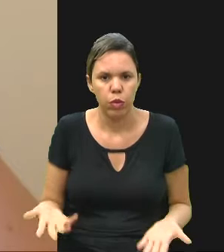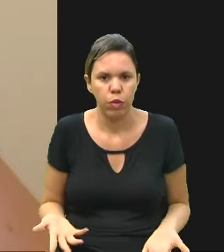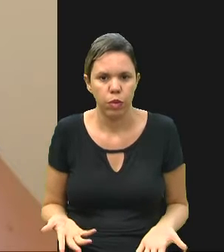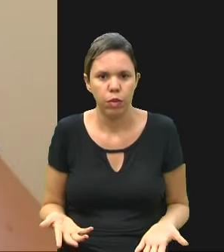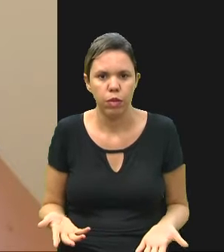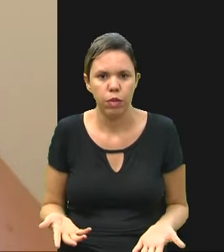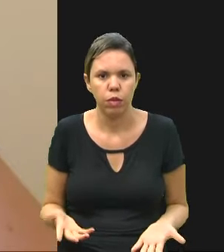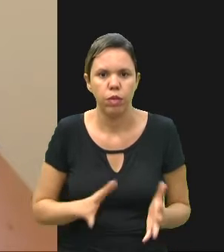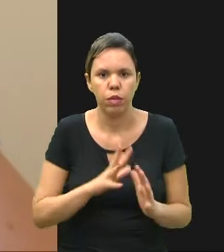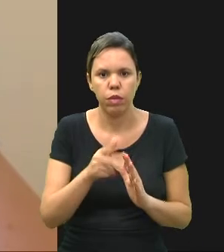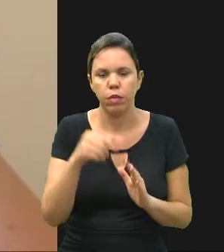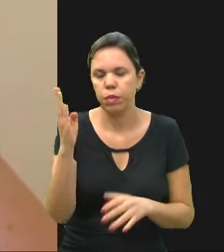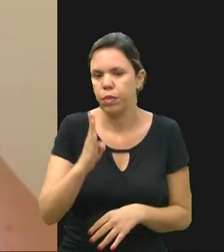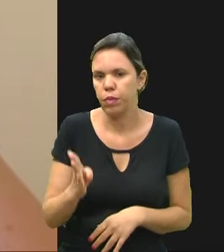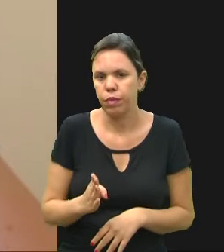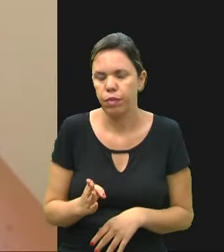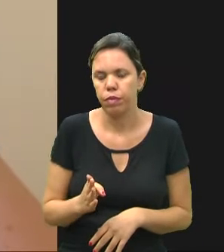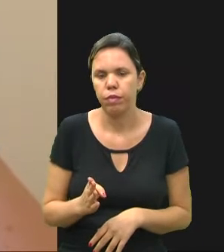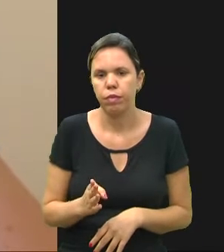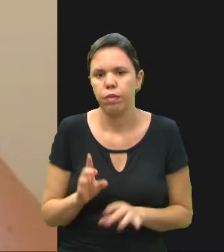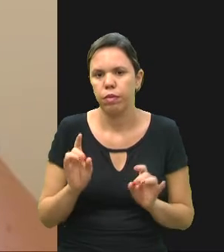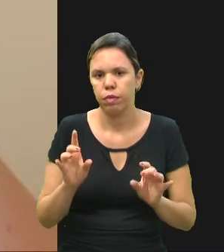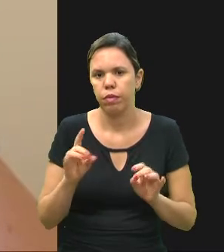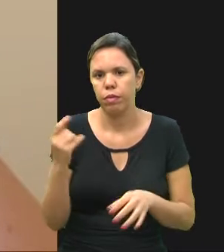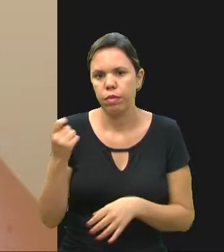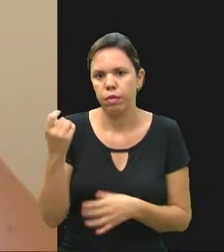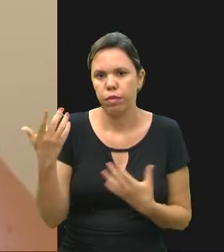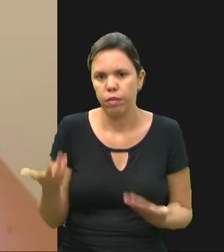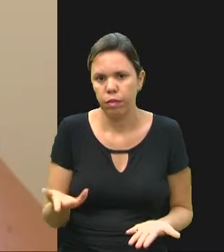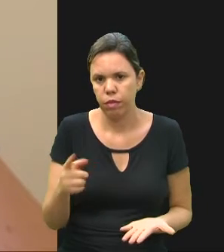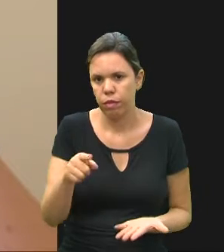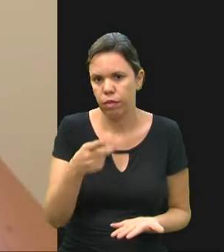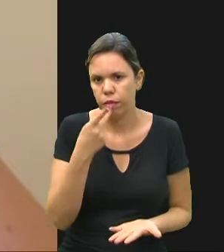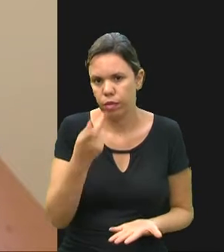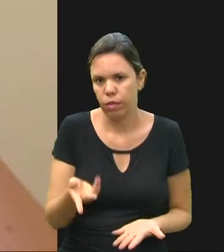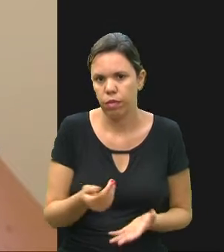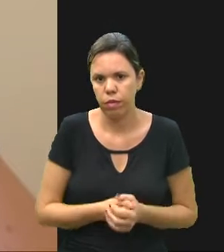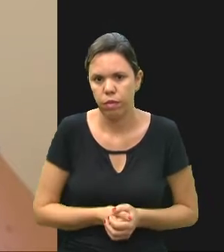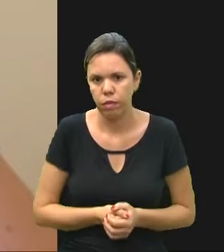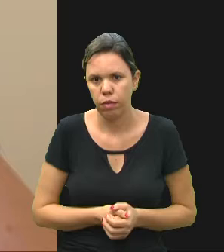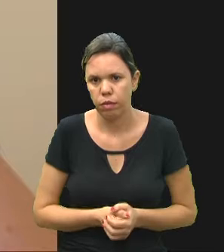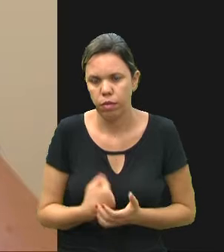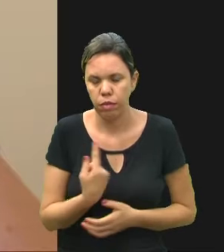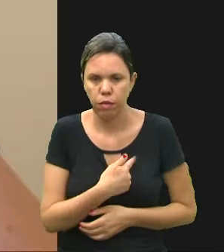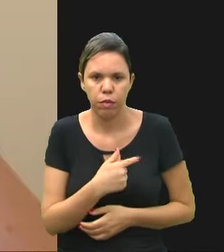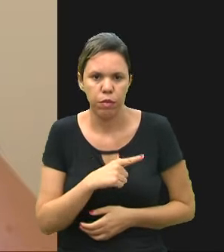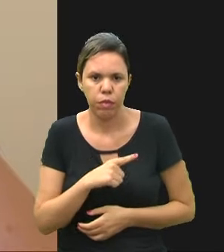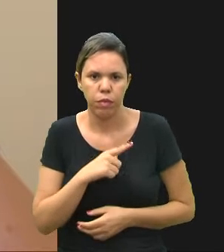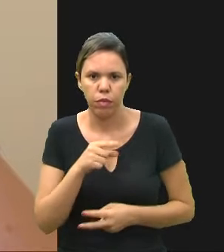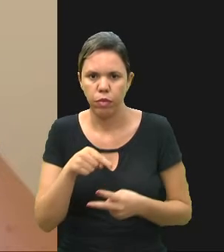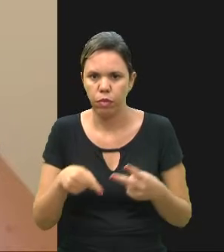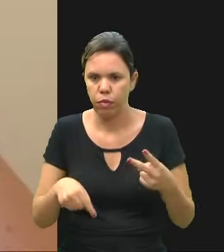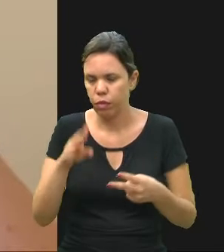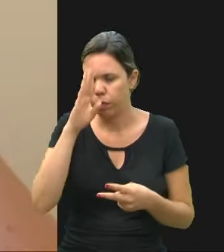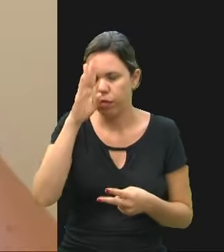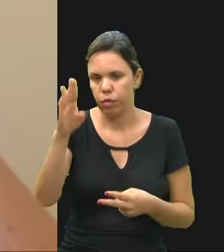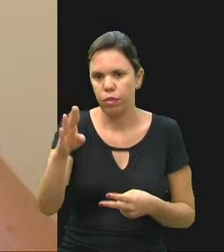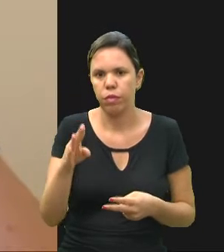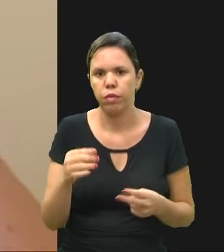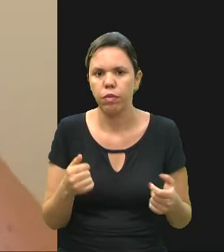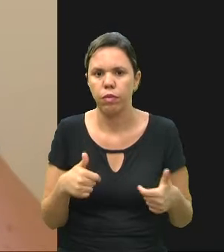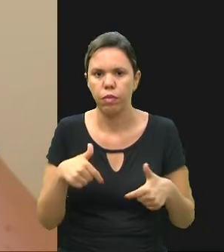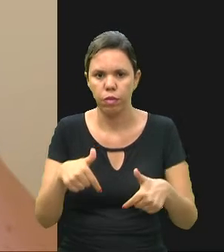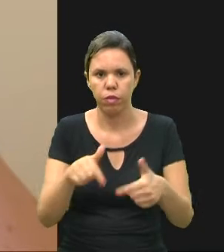nos resta de ecossistemas. Aqui no Brasil, o quadro é especialmente grave, como você comentou. A gente tem duas das